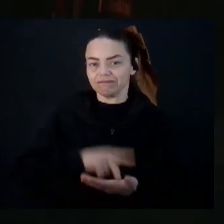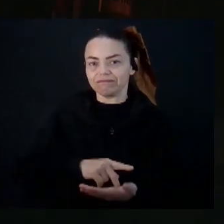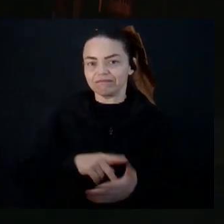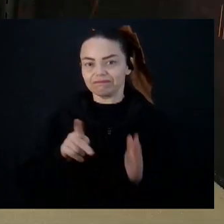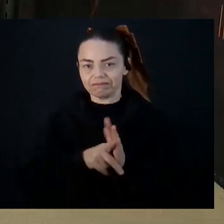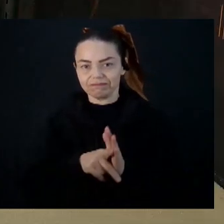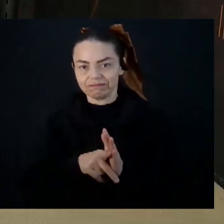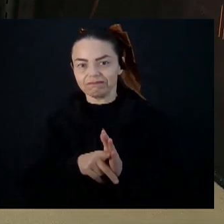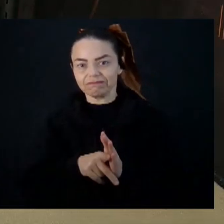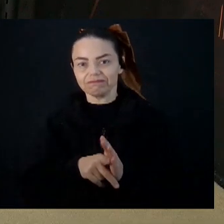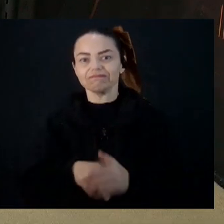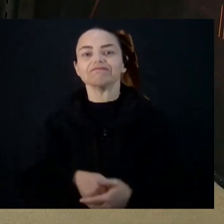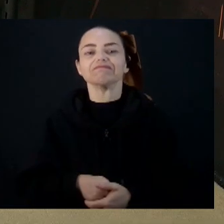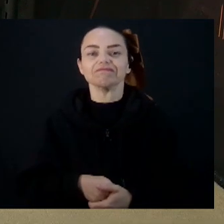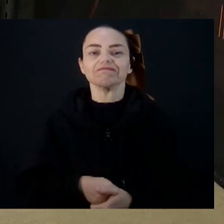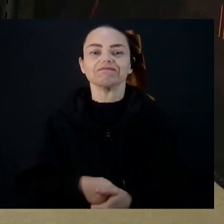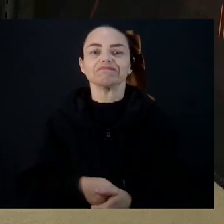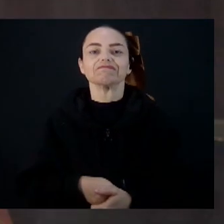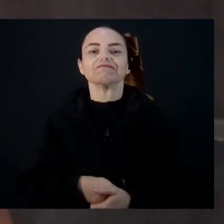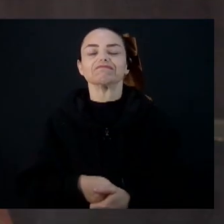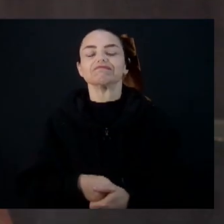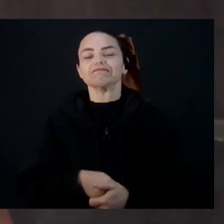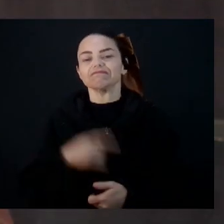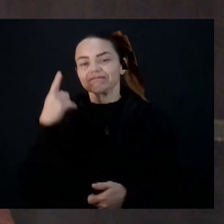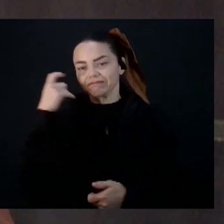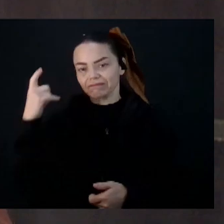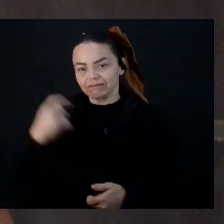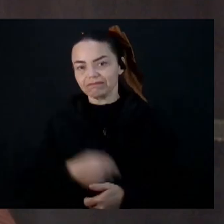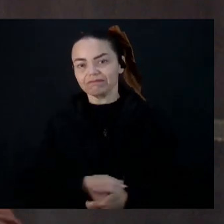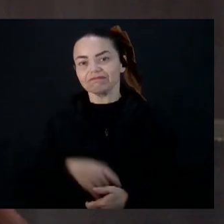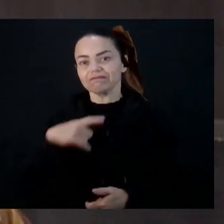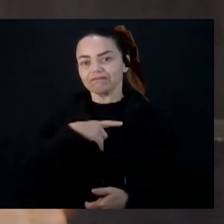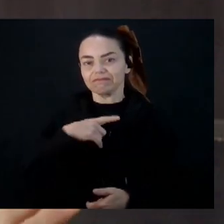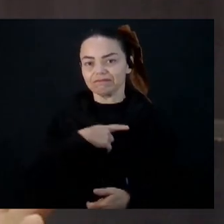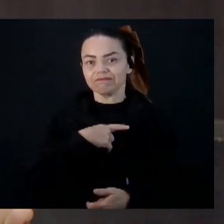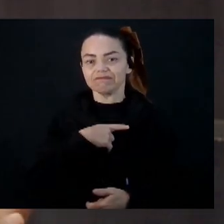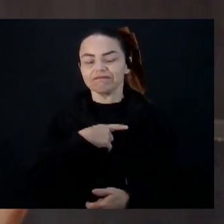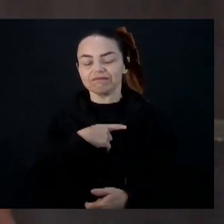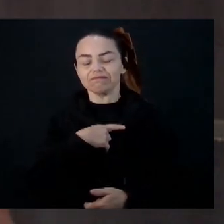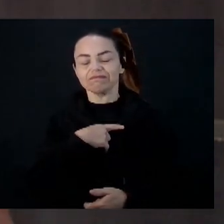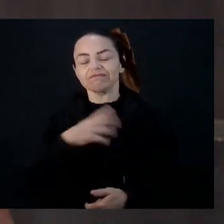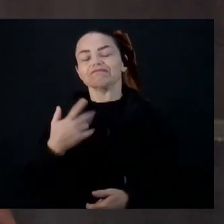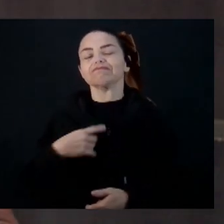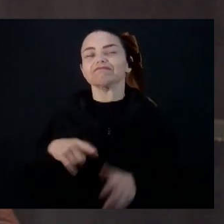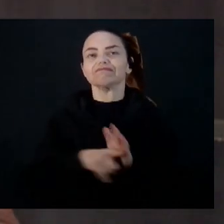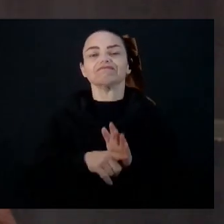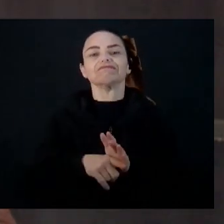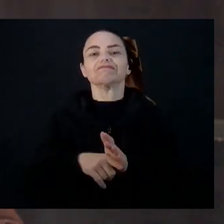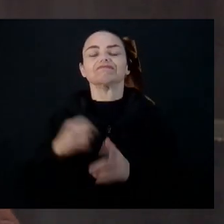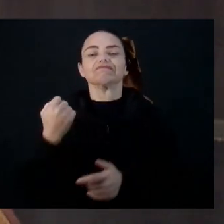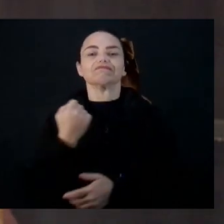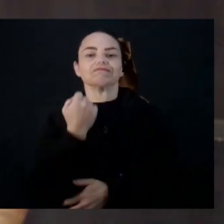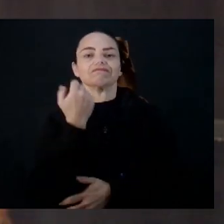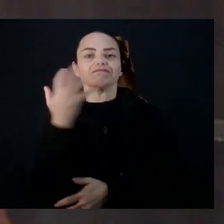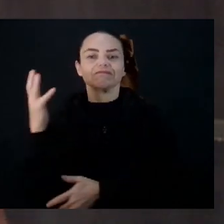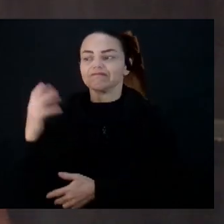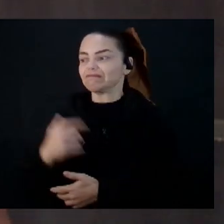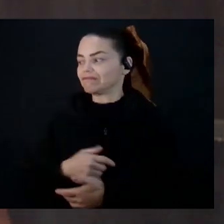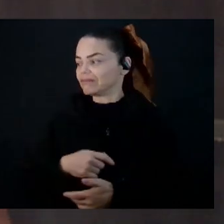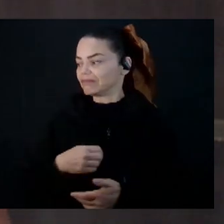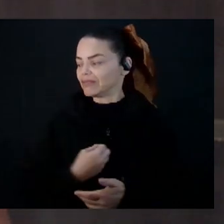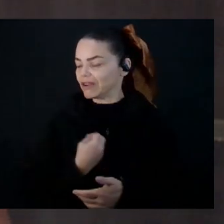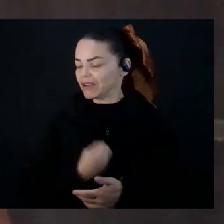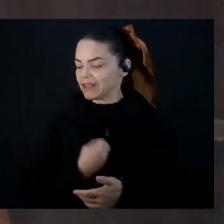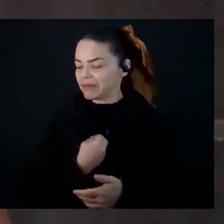espaço, sim, né, Tamara? Mas é interessante que tem uma coisa que é uma lei da natureza, tá? A natureza é